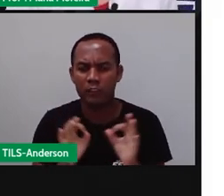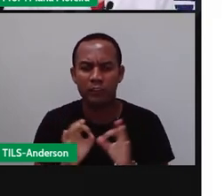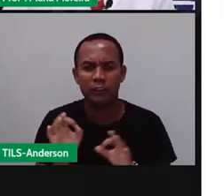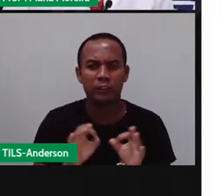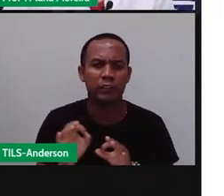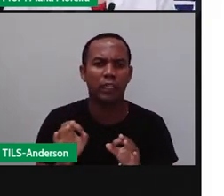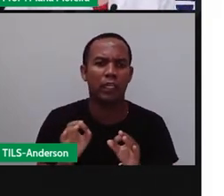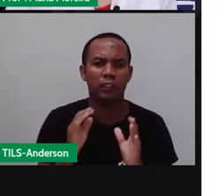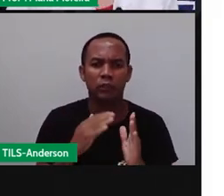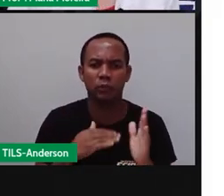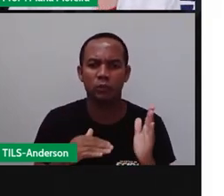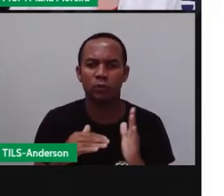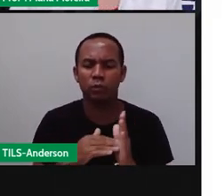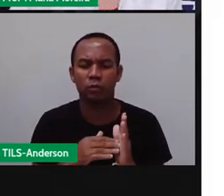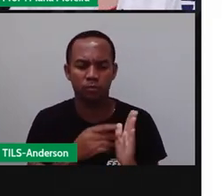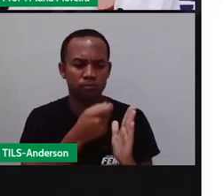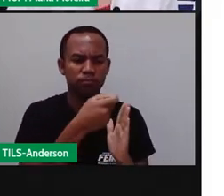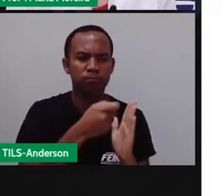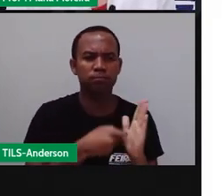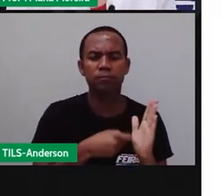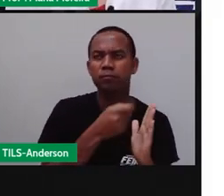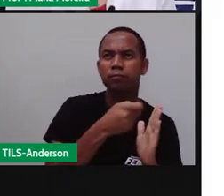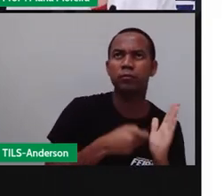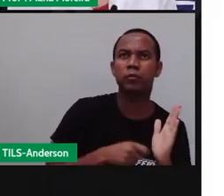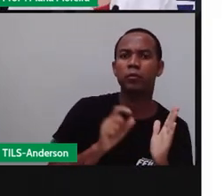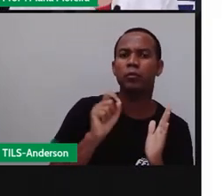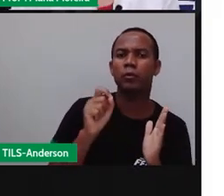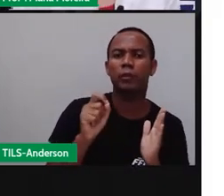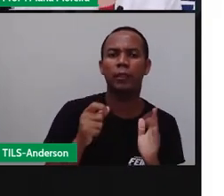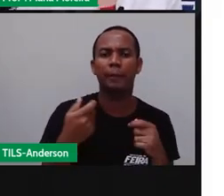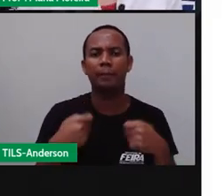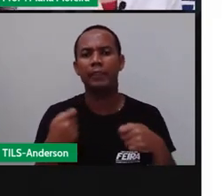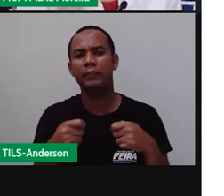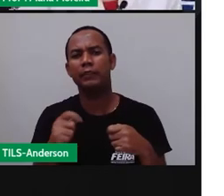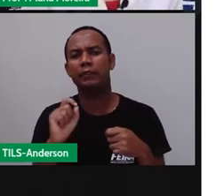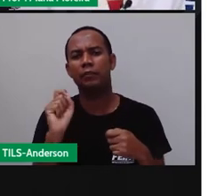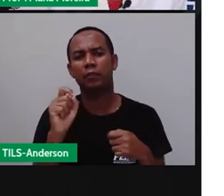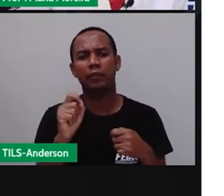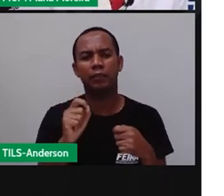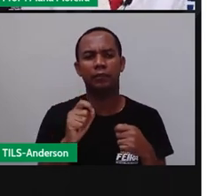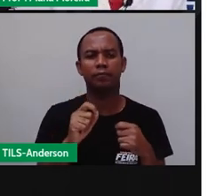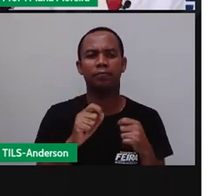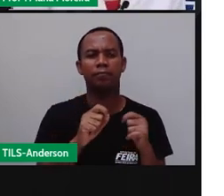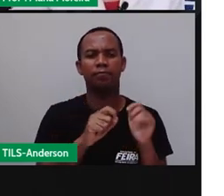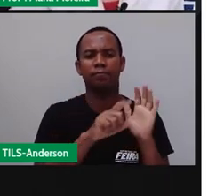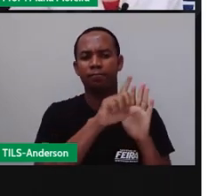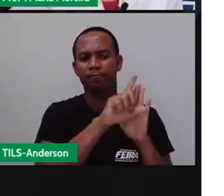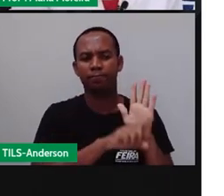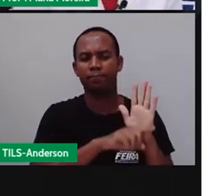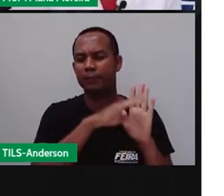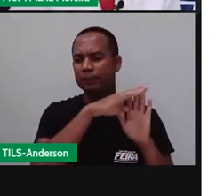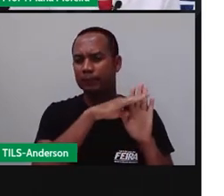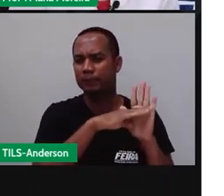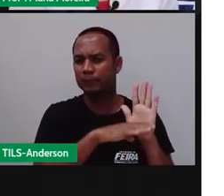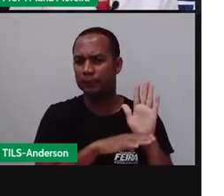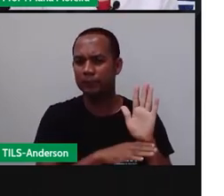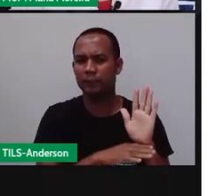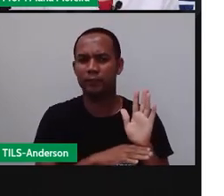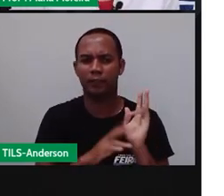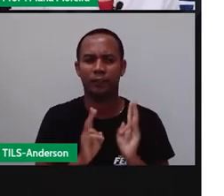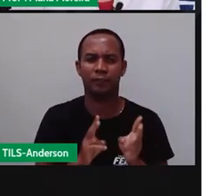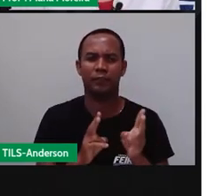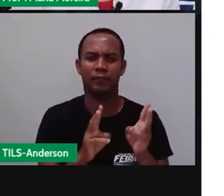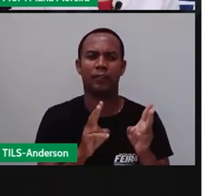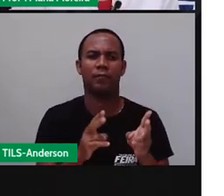né? Vou para casa do meu pai, vou para casa da minha mãe. E aí eu vou fazer o quê? Uma lista da mala de viagem, né? Se você sempre